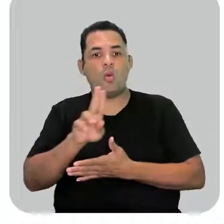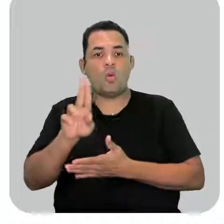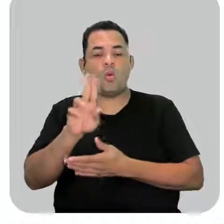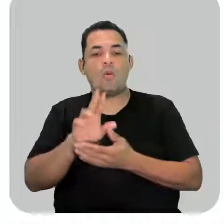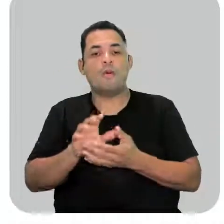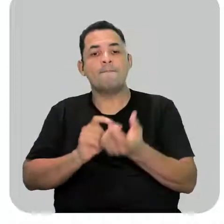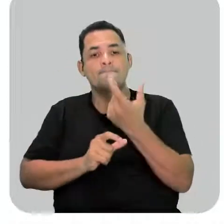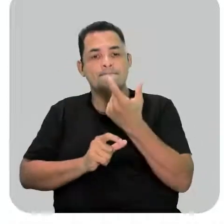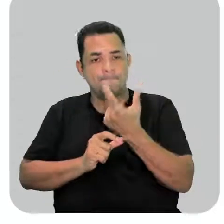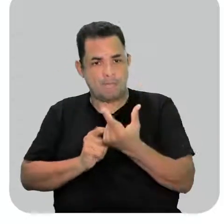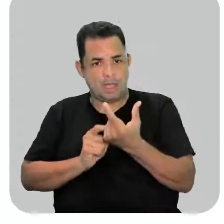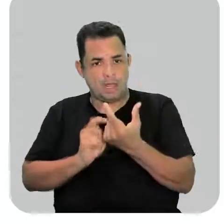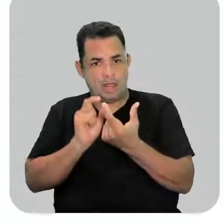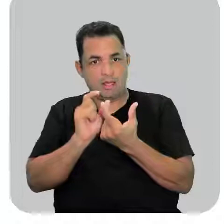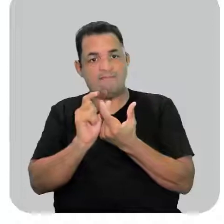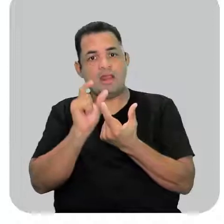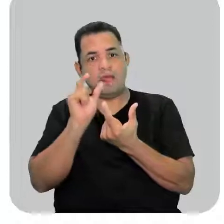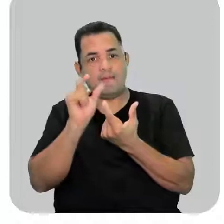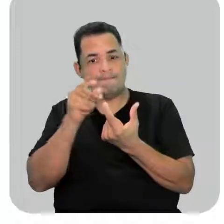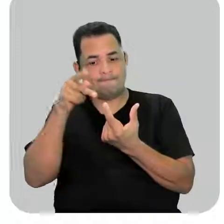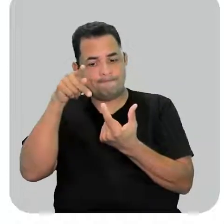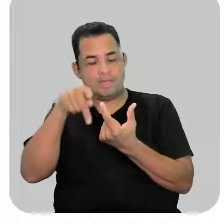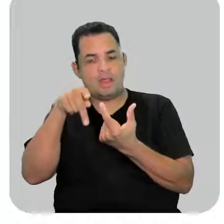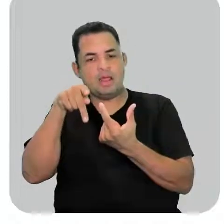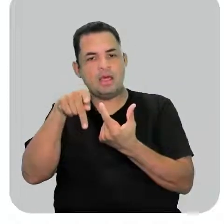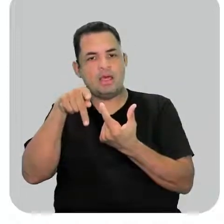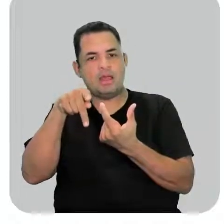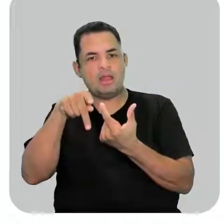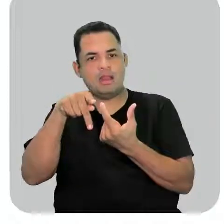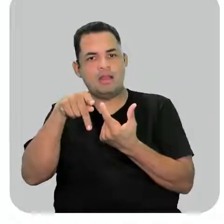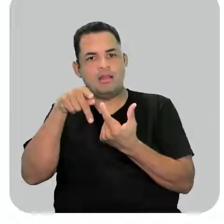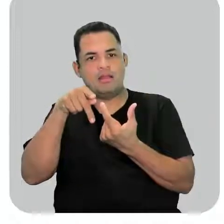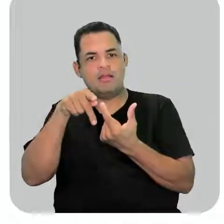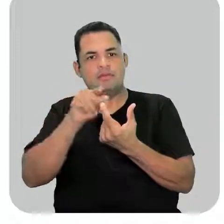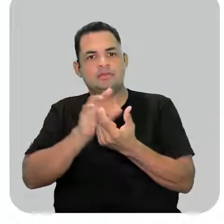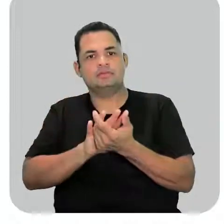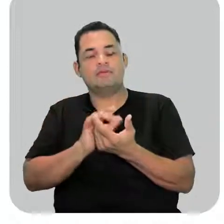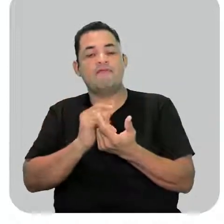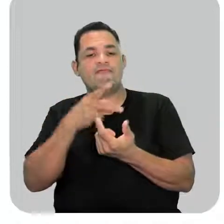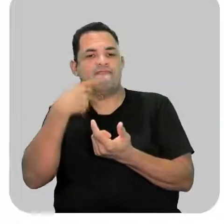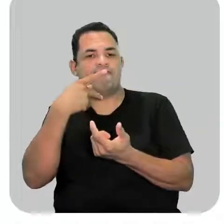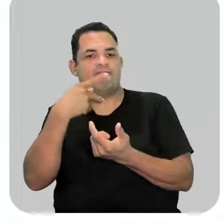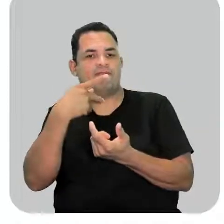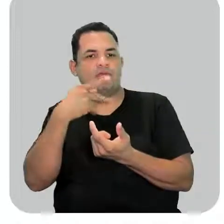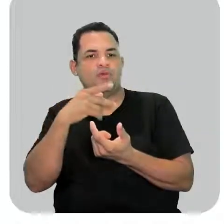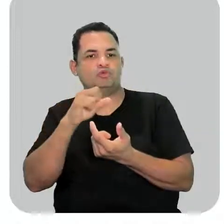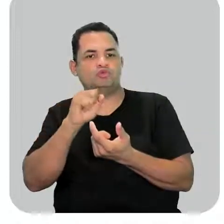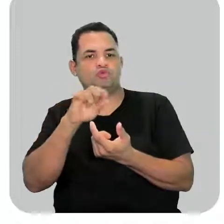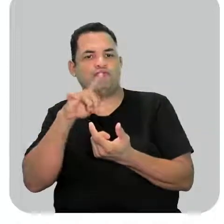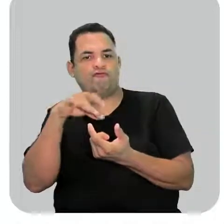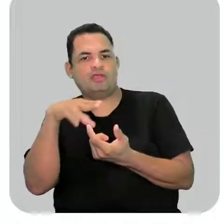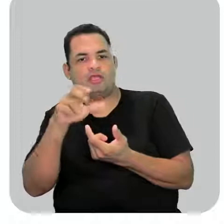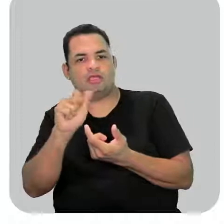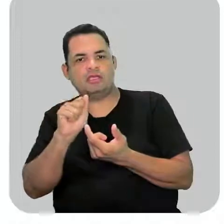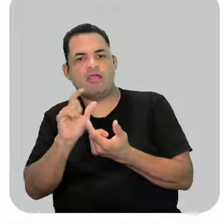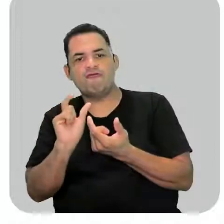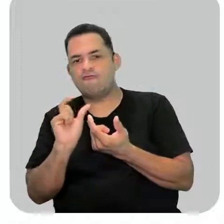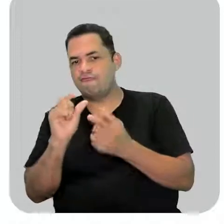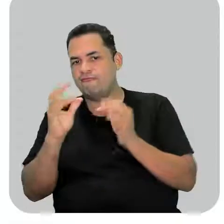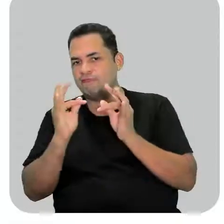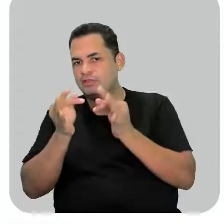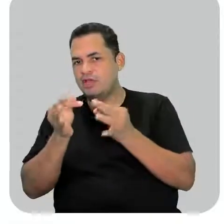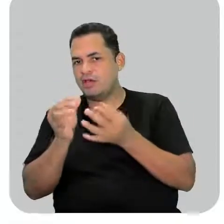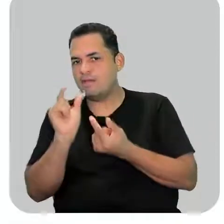o sufixo nitrila. Ou seja, se eu falo sufixo, estou falando de